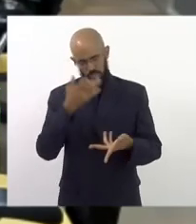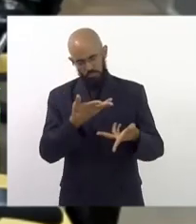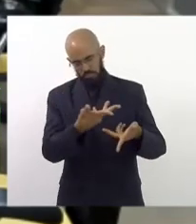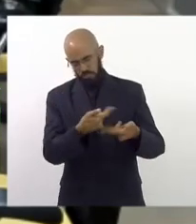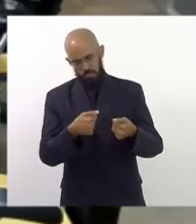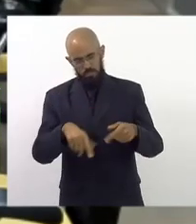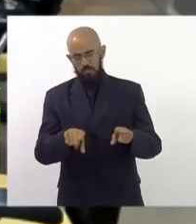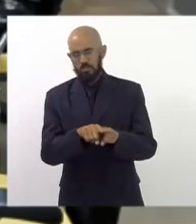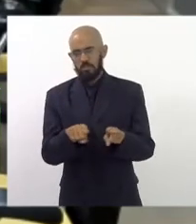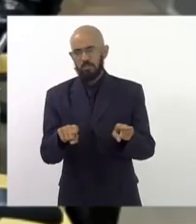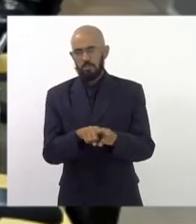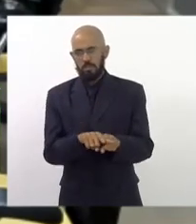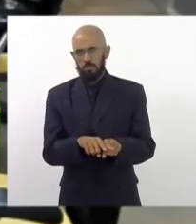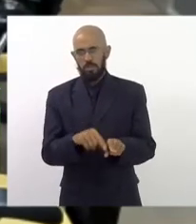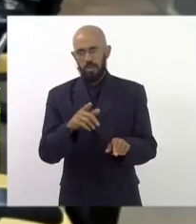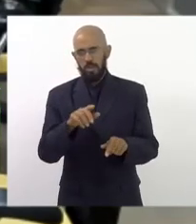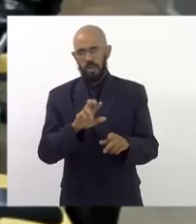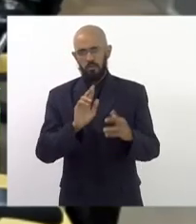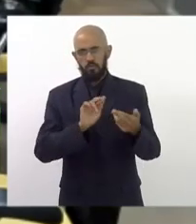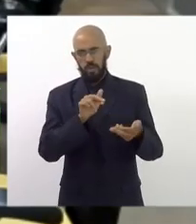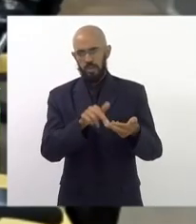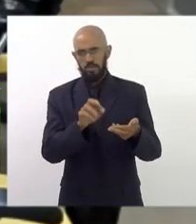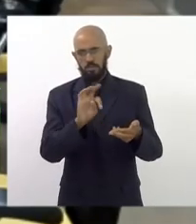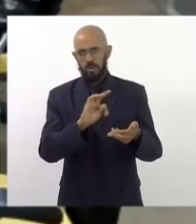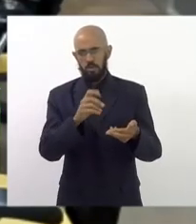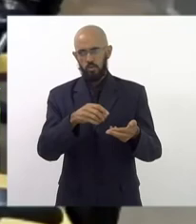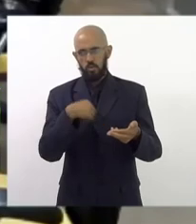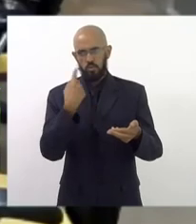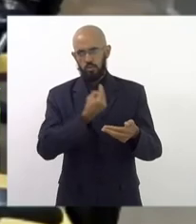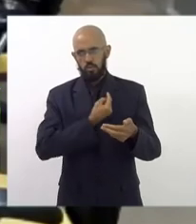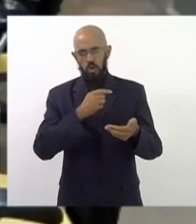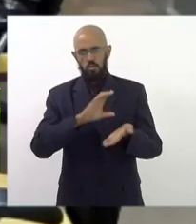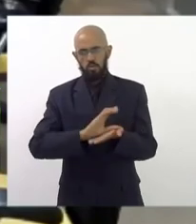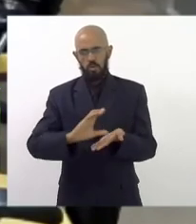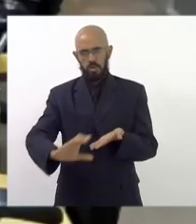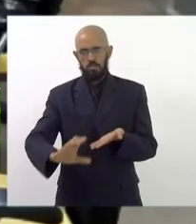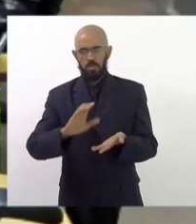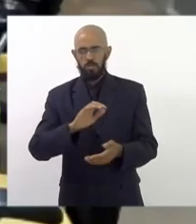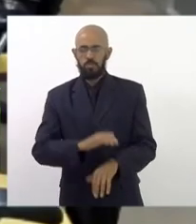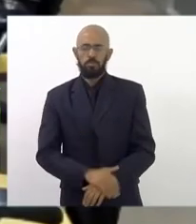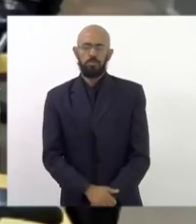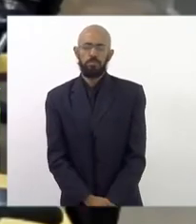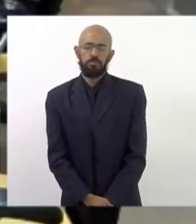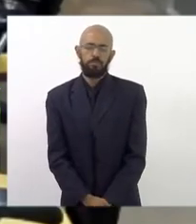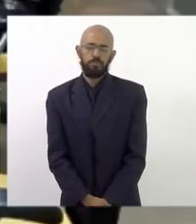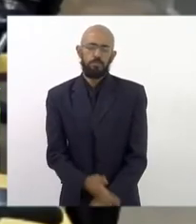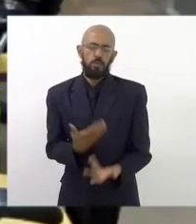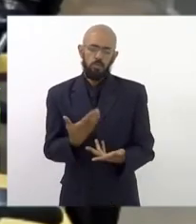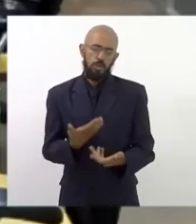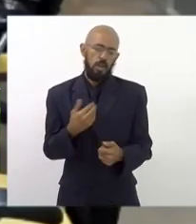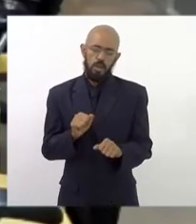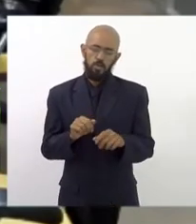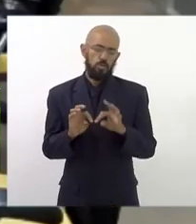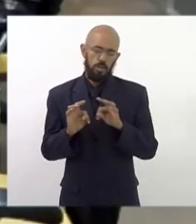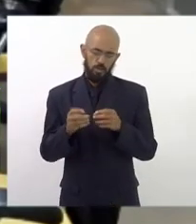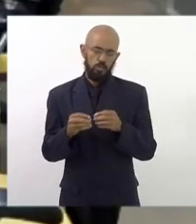virou aí referência para todos nós na área de orçamento. Então, Queria muito contar com a presença de vocês. Era